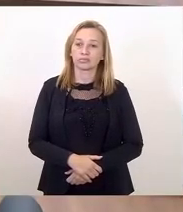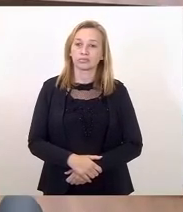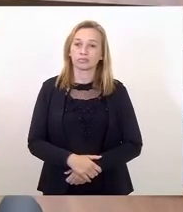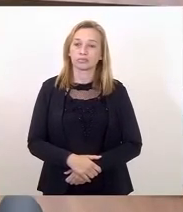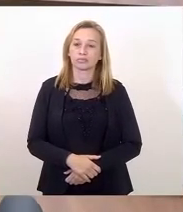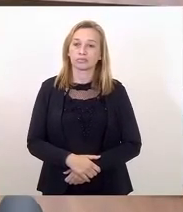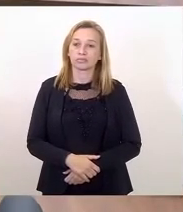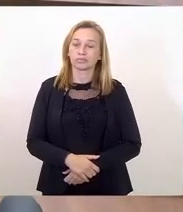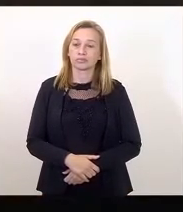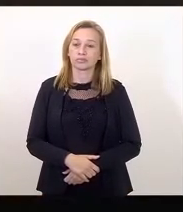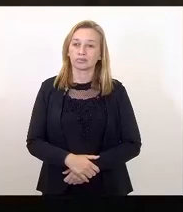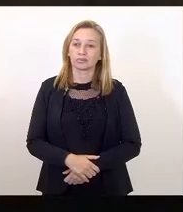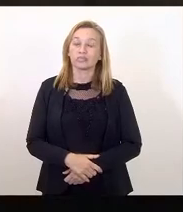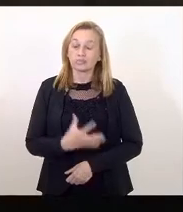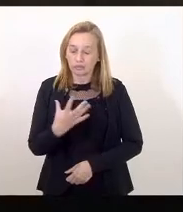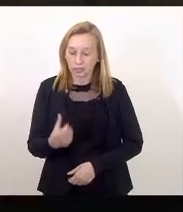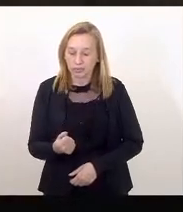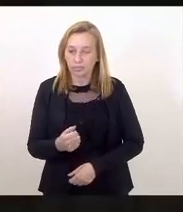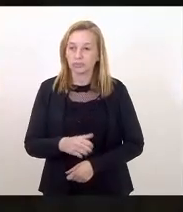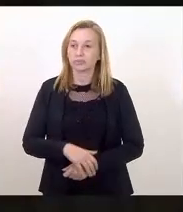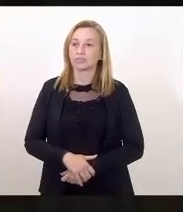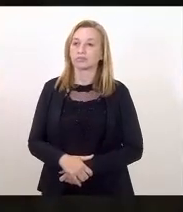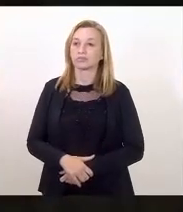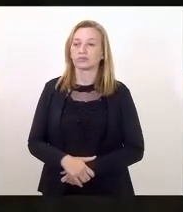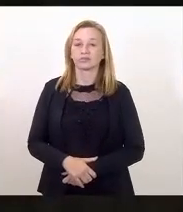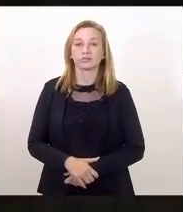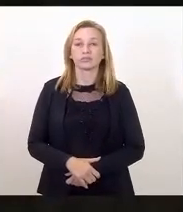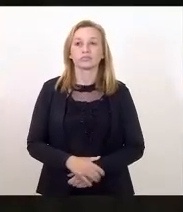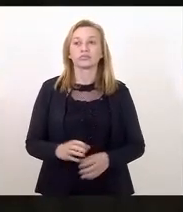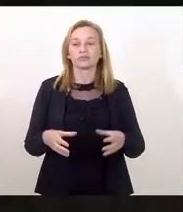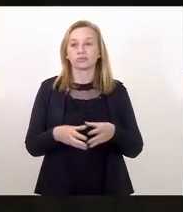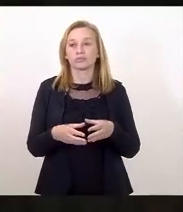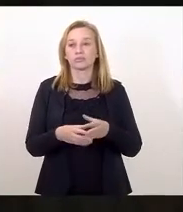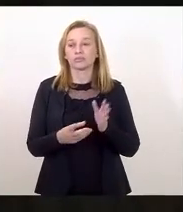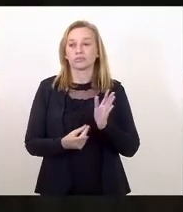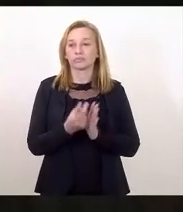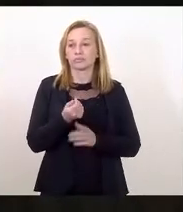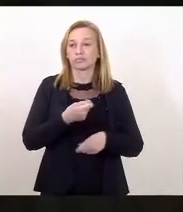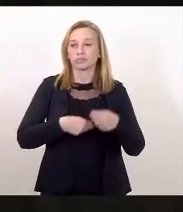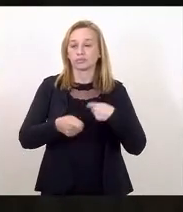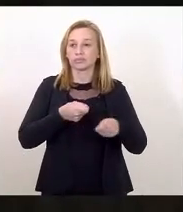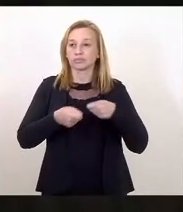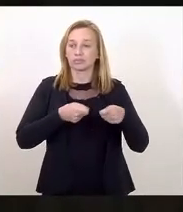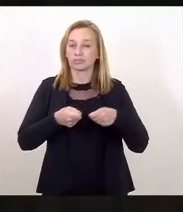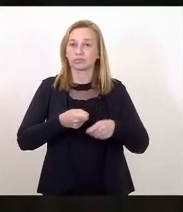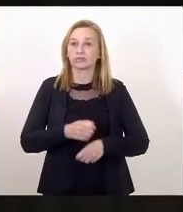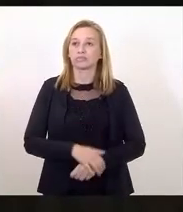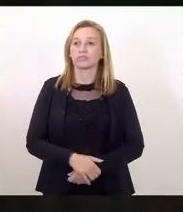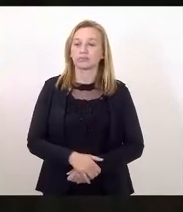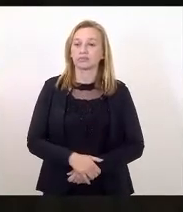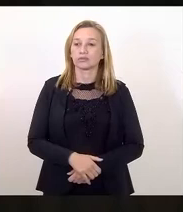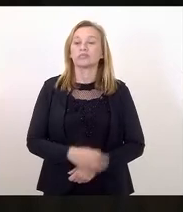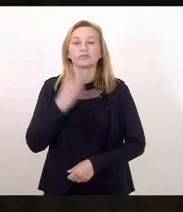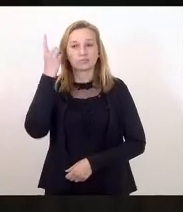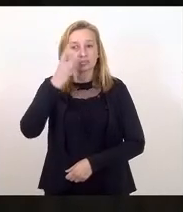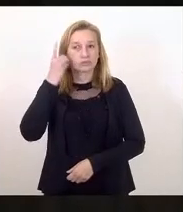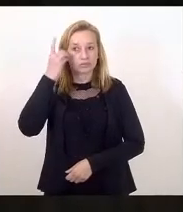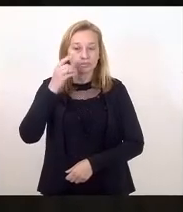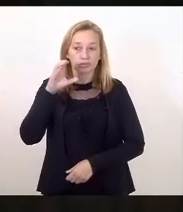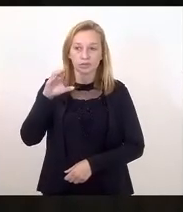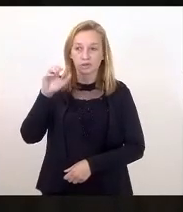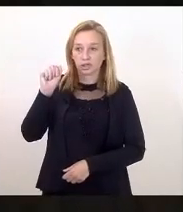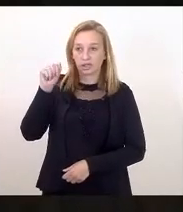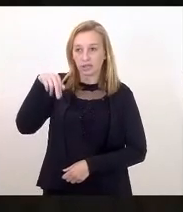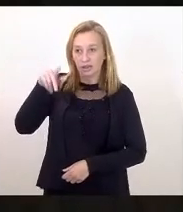O parecer é favorável. Comissão de Orçamentos, Finanças, Fiscalização Financeira e Controle. Deputado Márcio Canela.